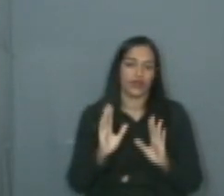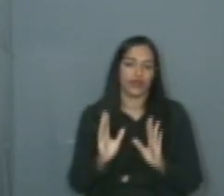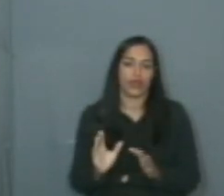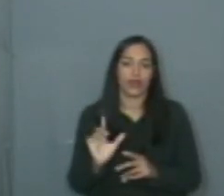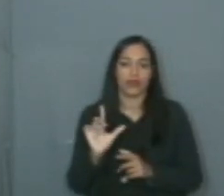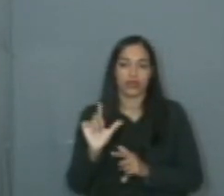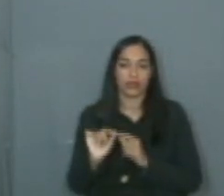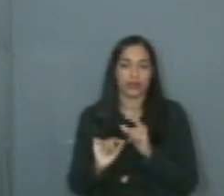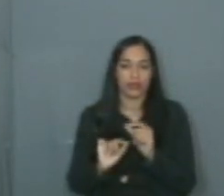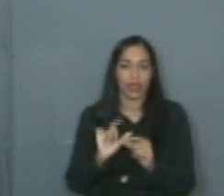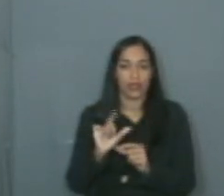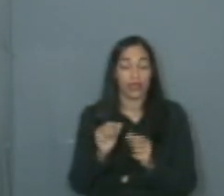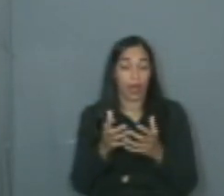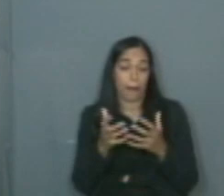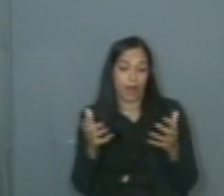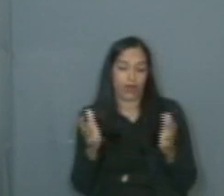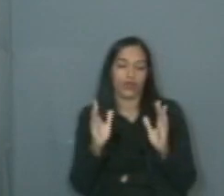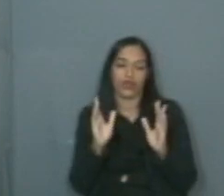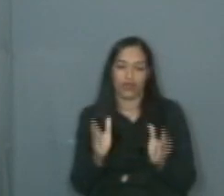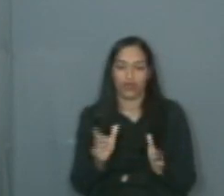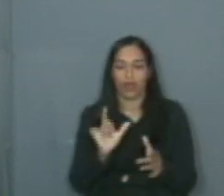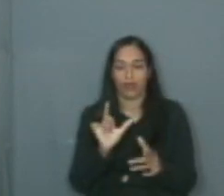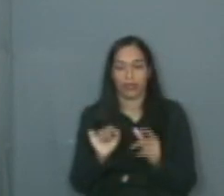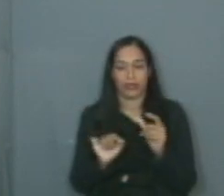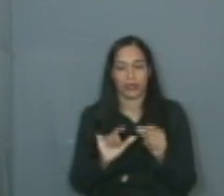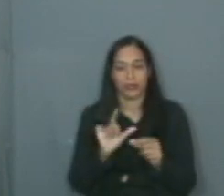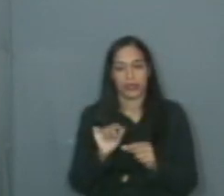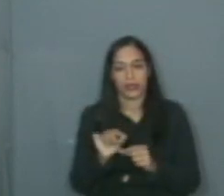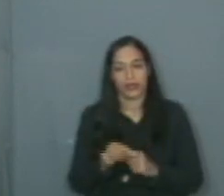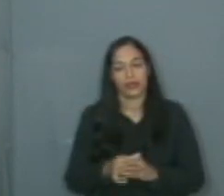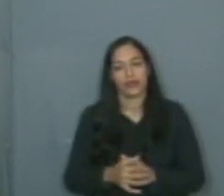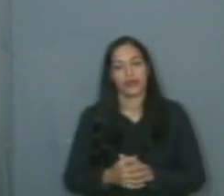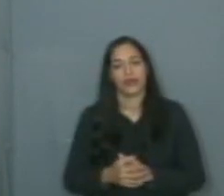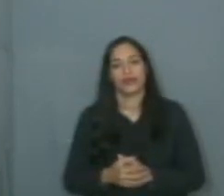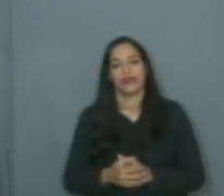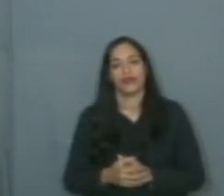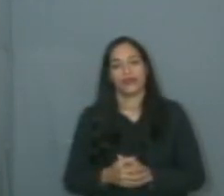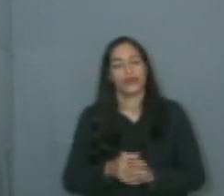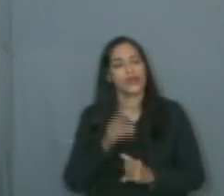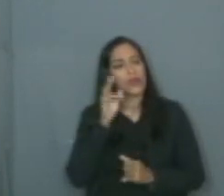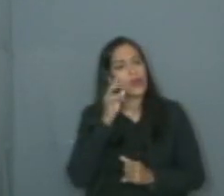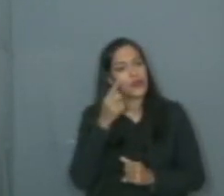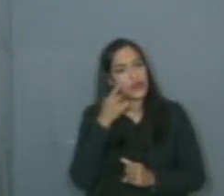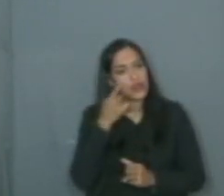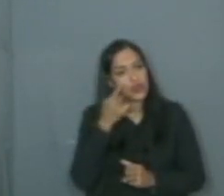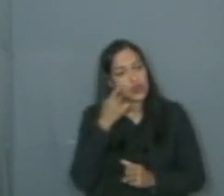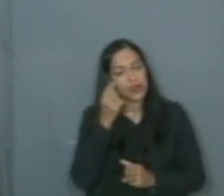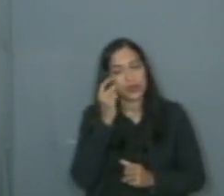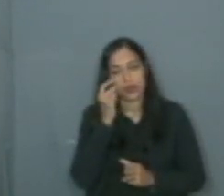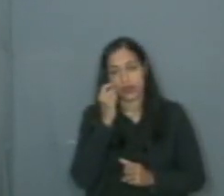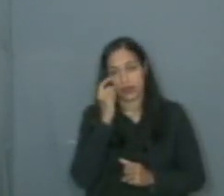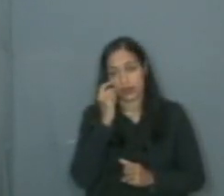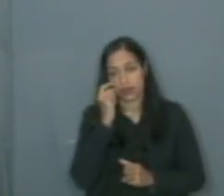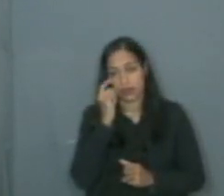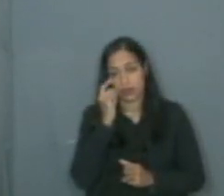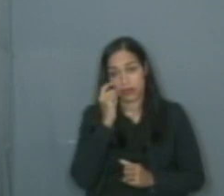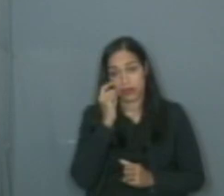a maioria deles não estão mais na casa. Mas eu tenho visto,